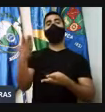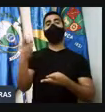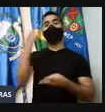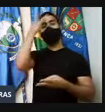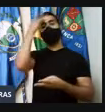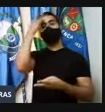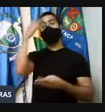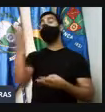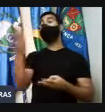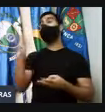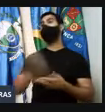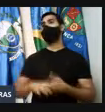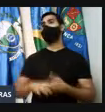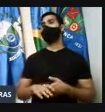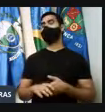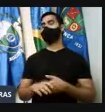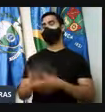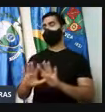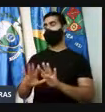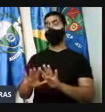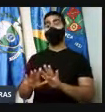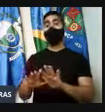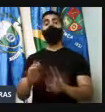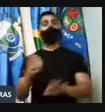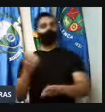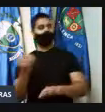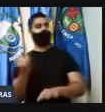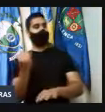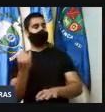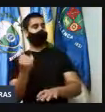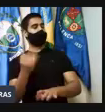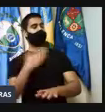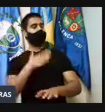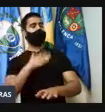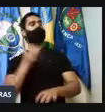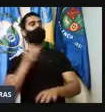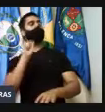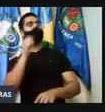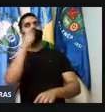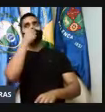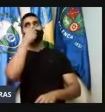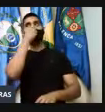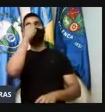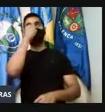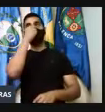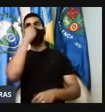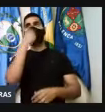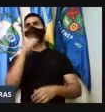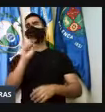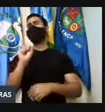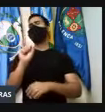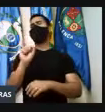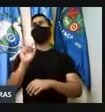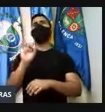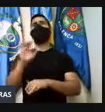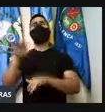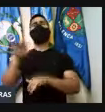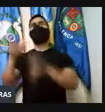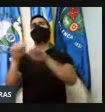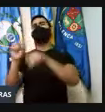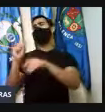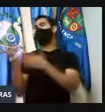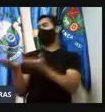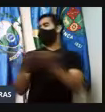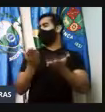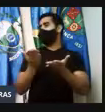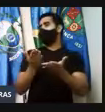Presidente, veja bem, o importante para mim não seria nem a convocação ou o convite. O